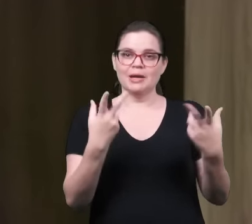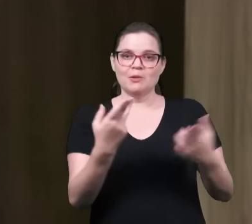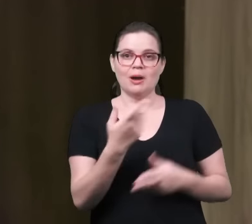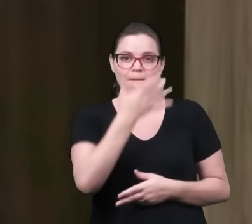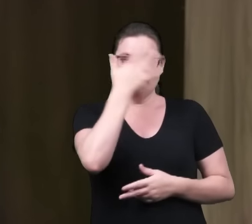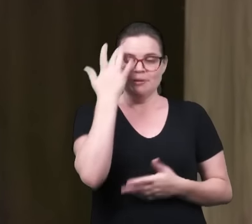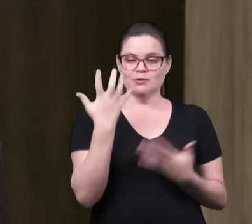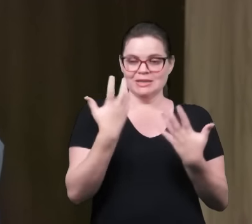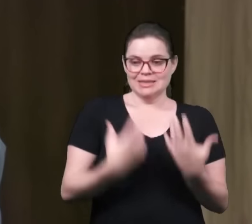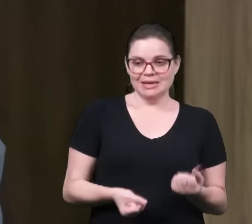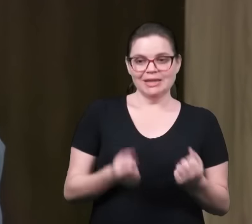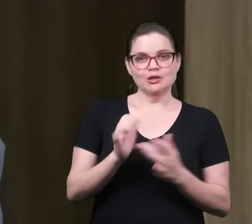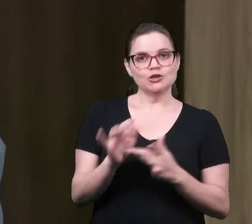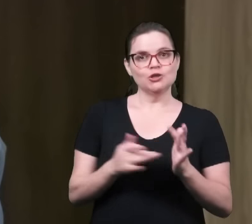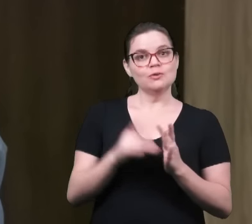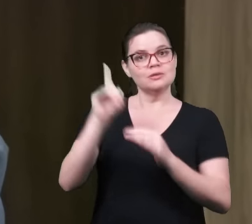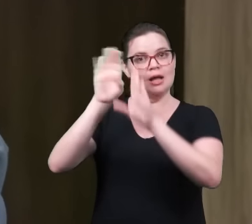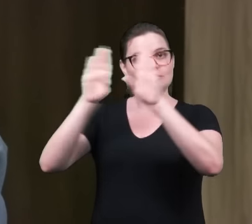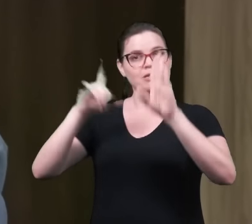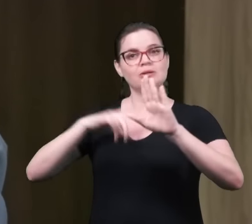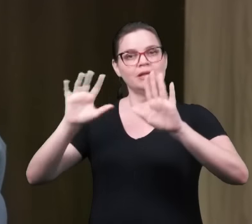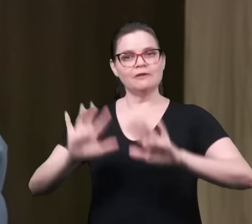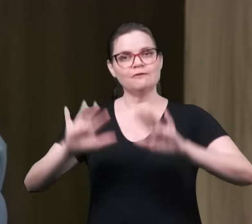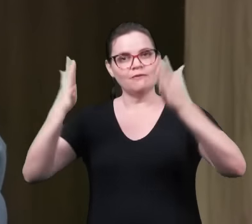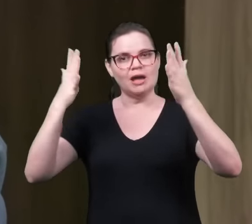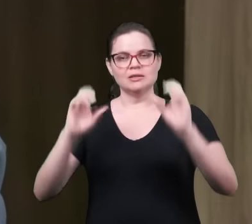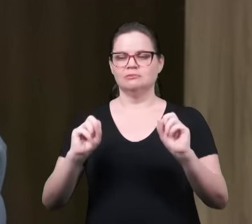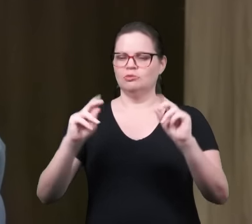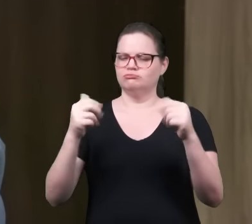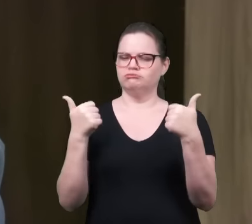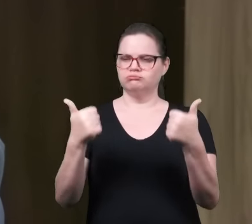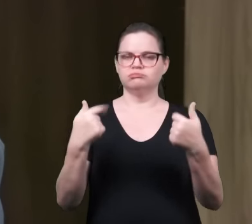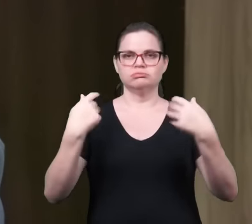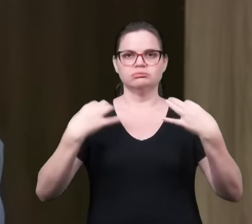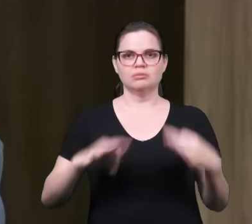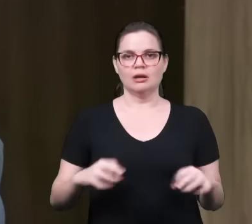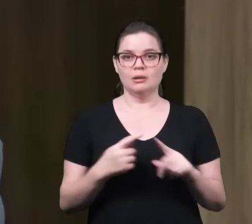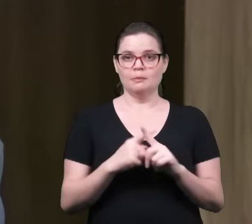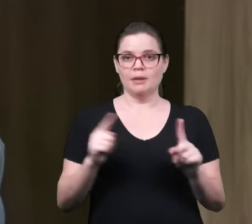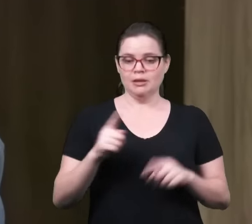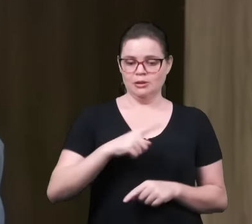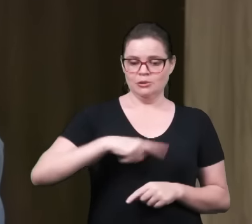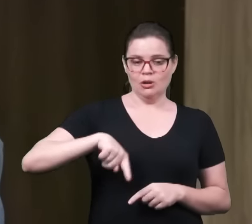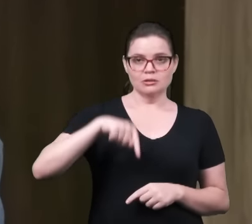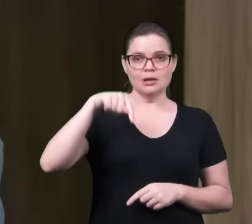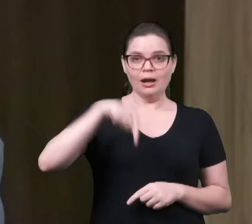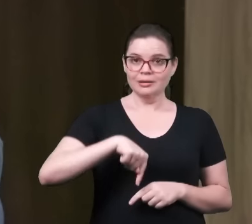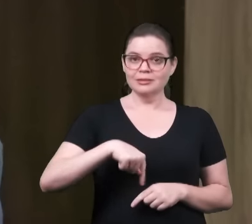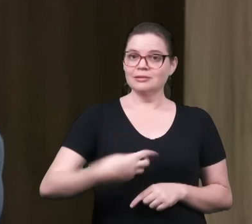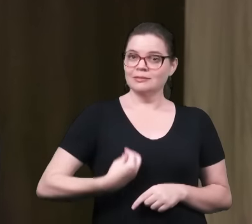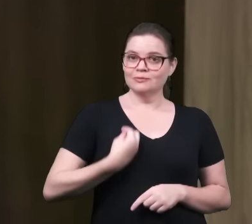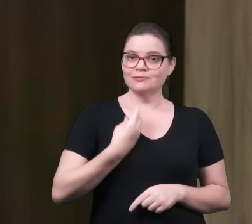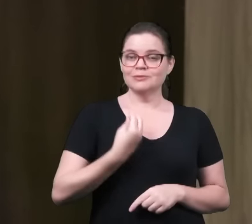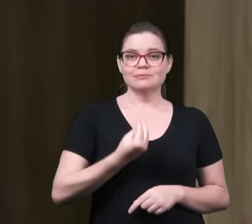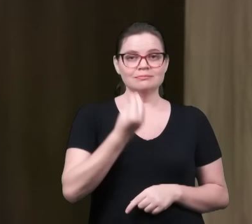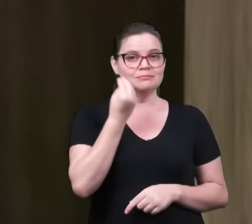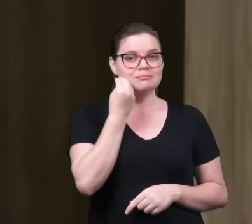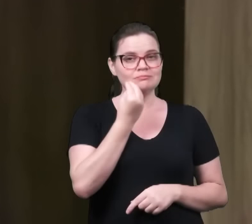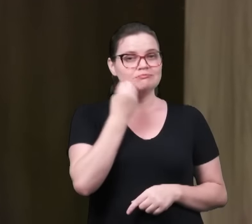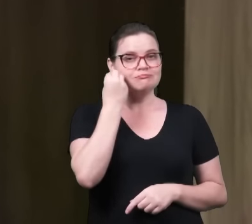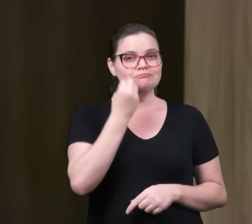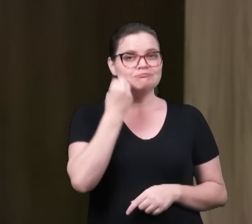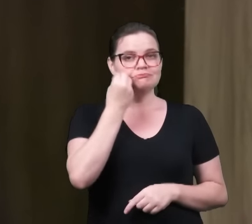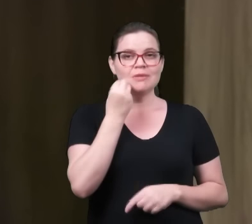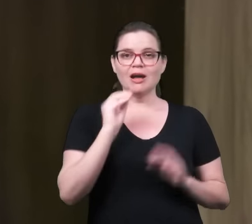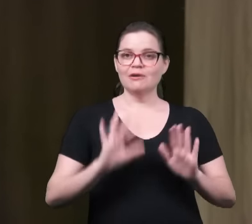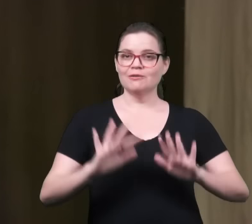um pecador se arrepende. Mas, de fato, nós também vivemos em festas. Não que o